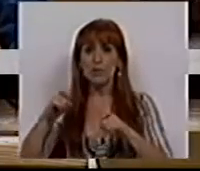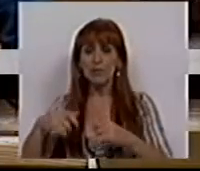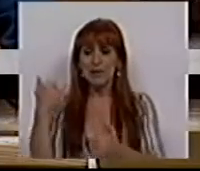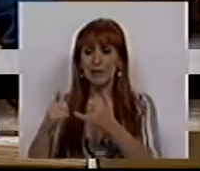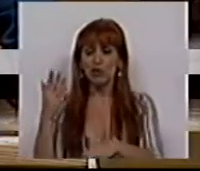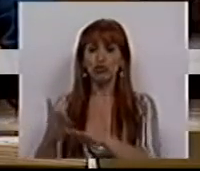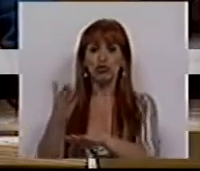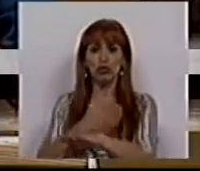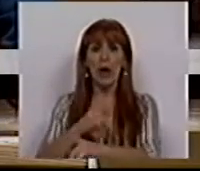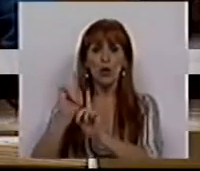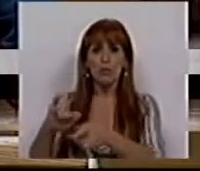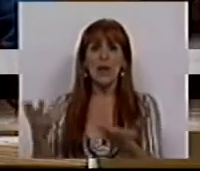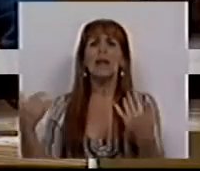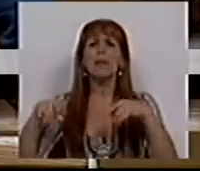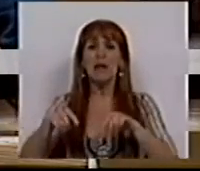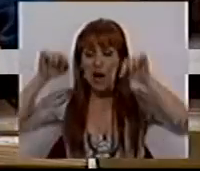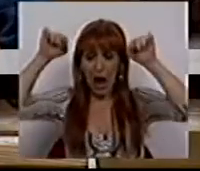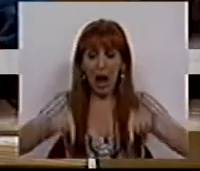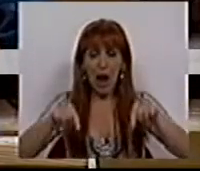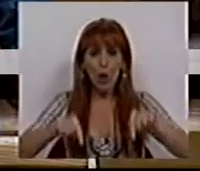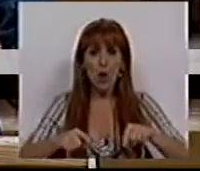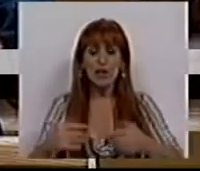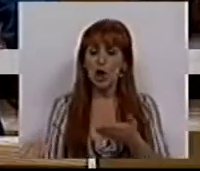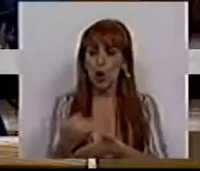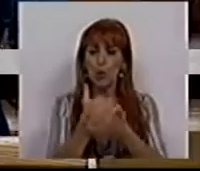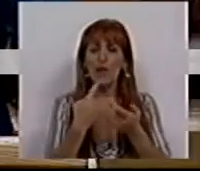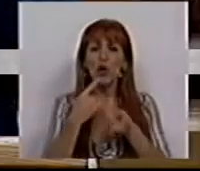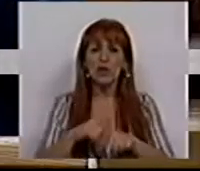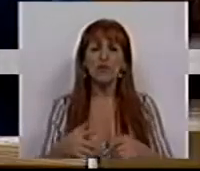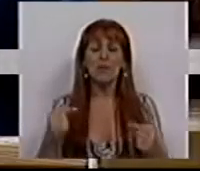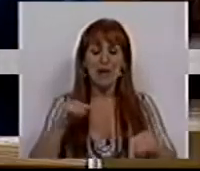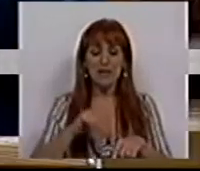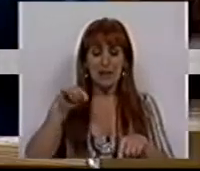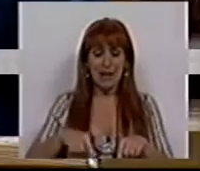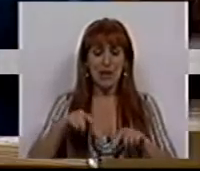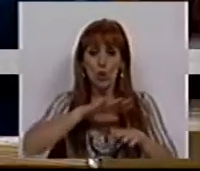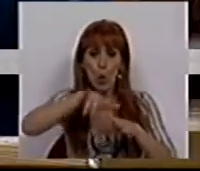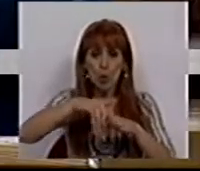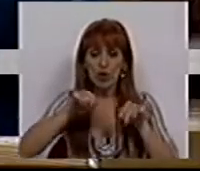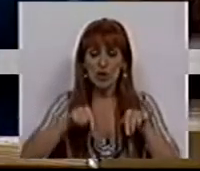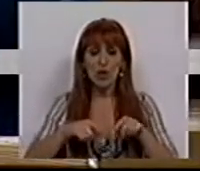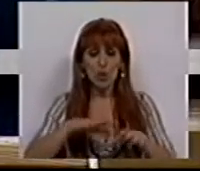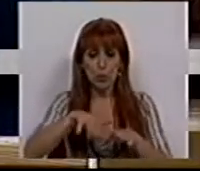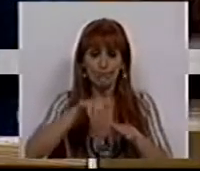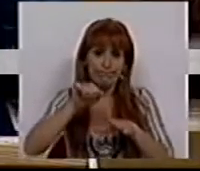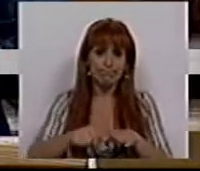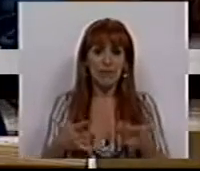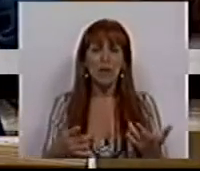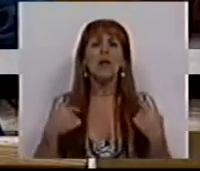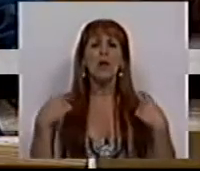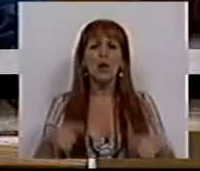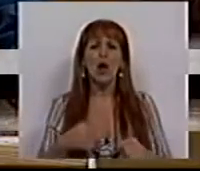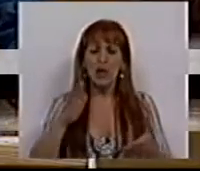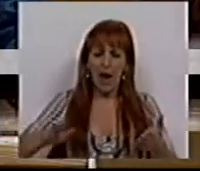já tinha começado anteriormente, mas foi agora recuperada. Mas neste conteúdo e neste contexto não